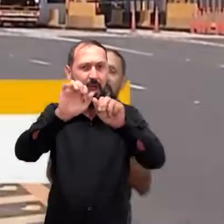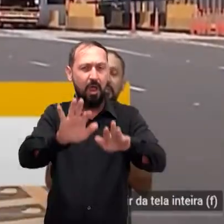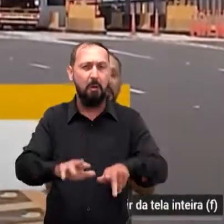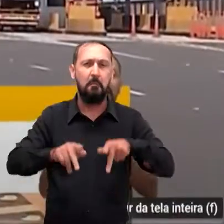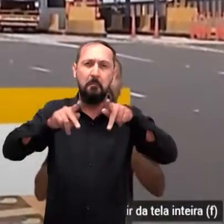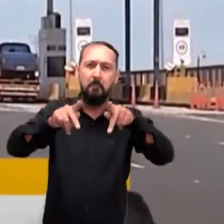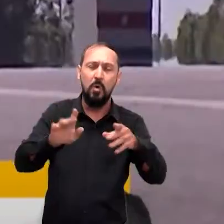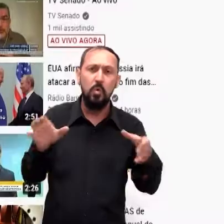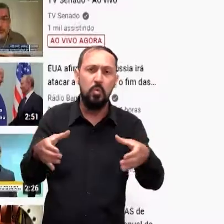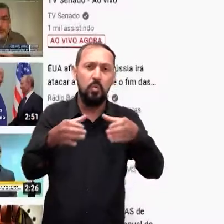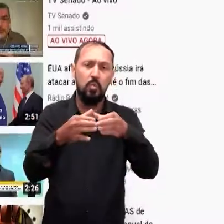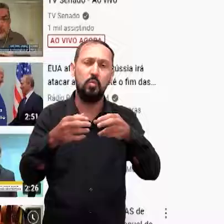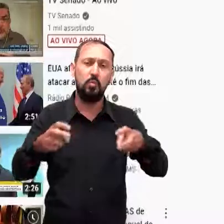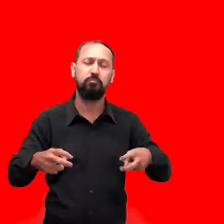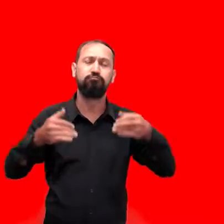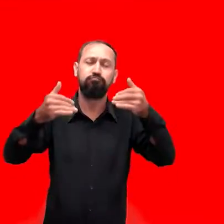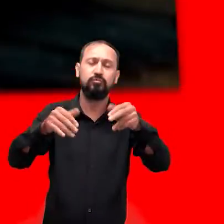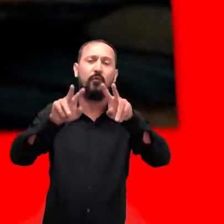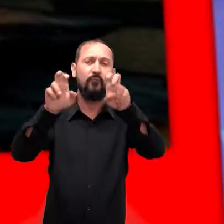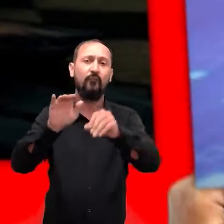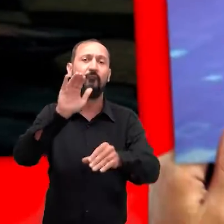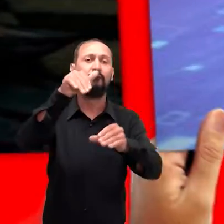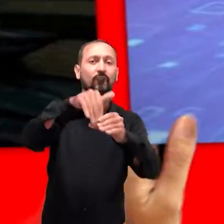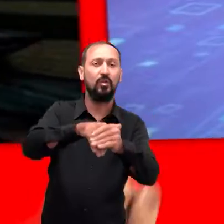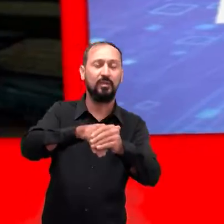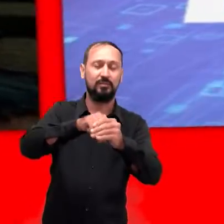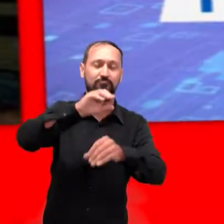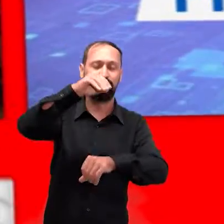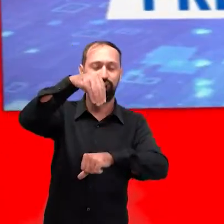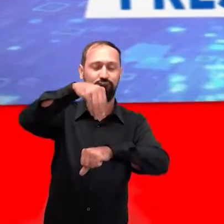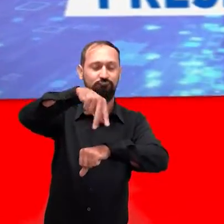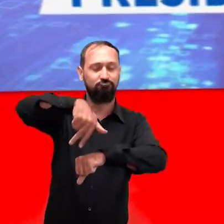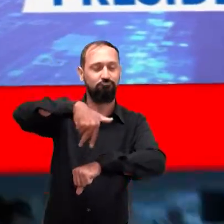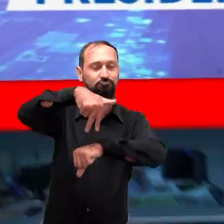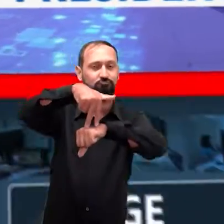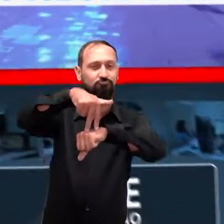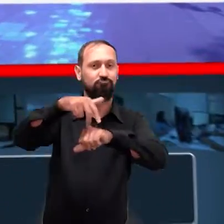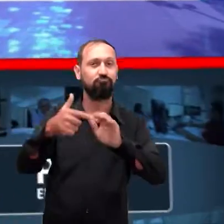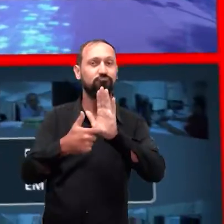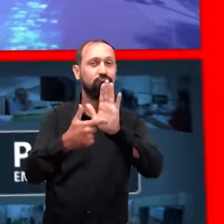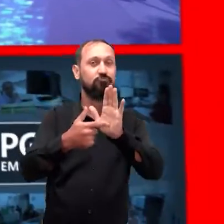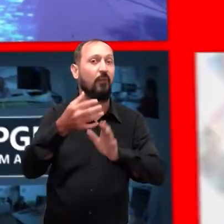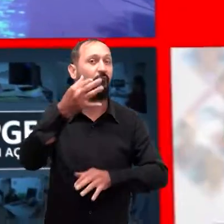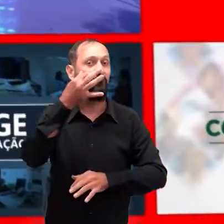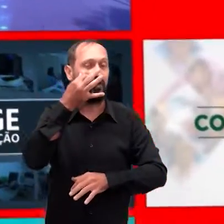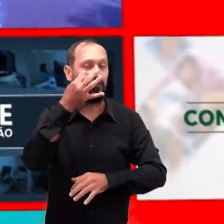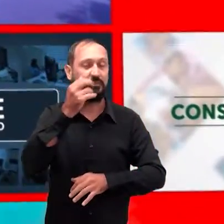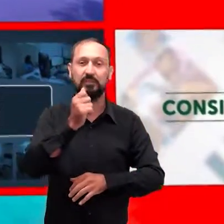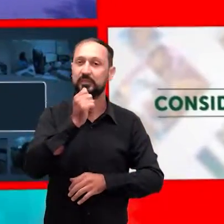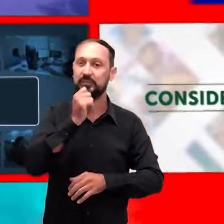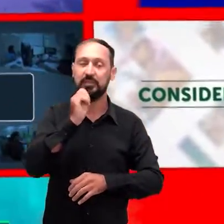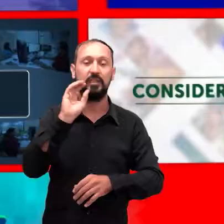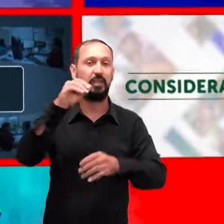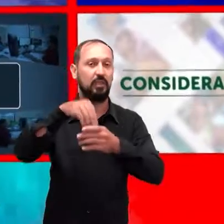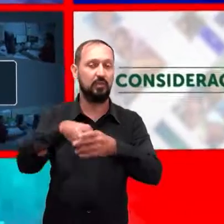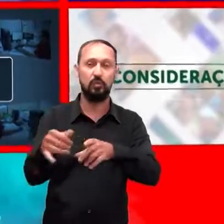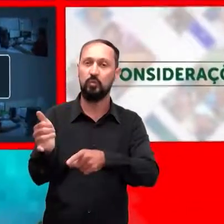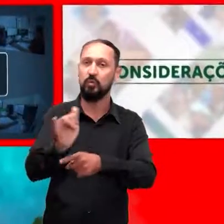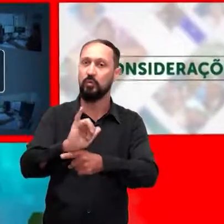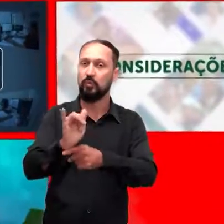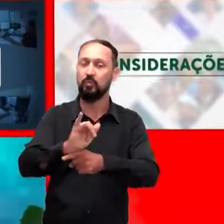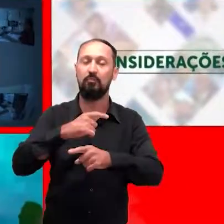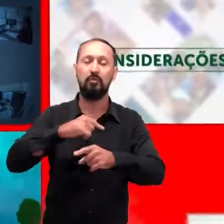Audiências públicas das comissões e votações em plenário são transmitidas ao vivo. Além disso, no canal